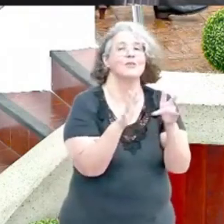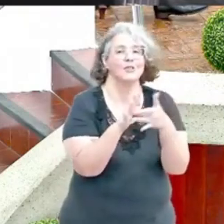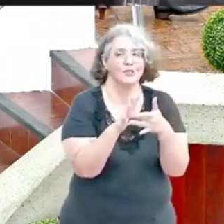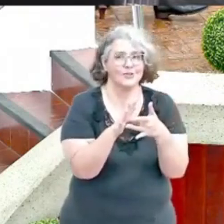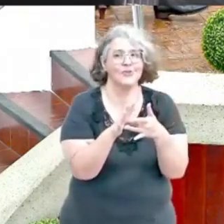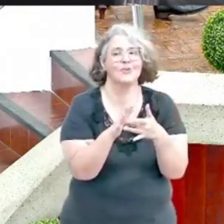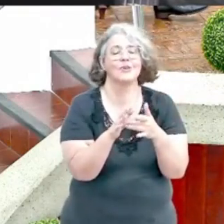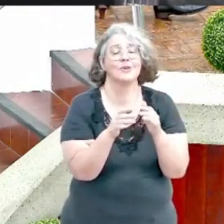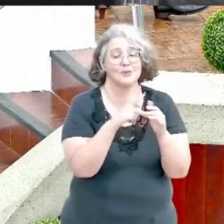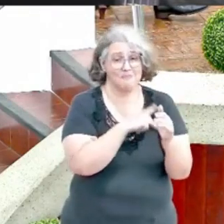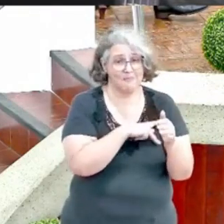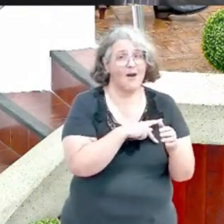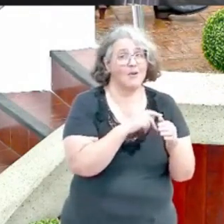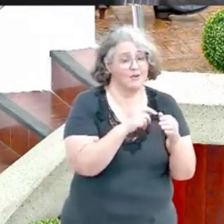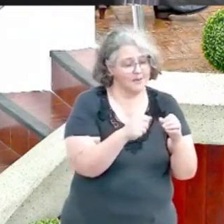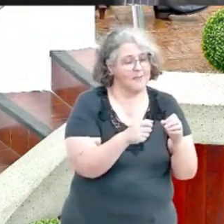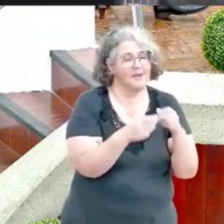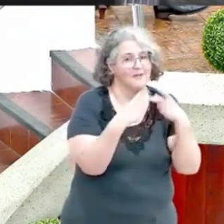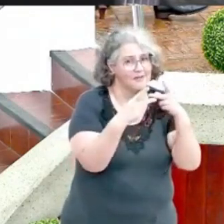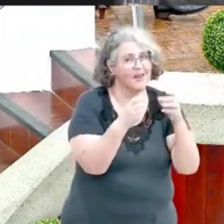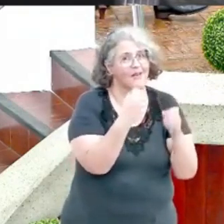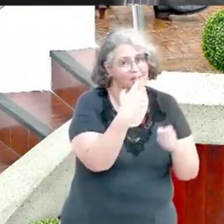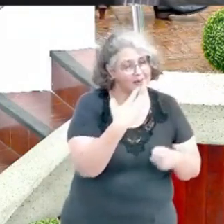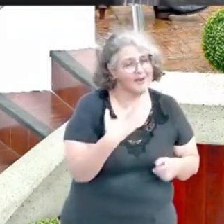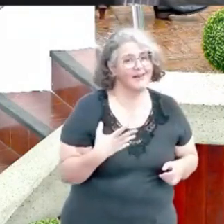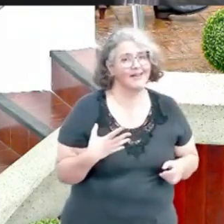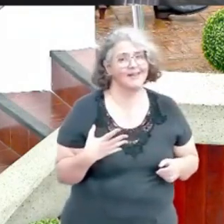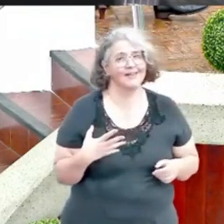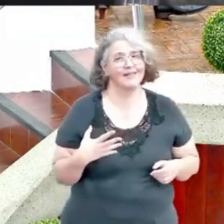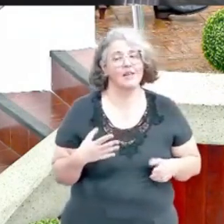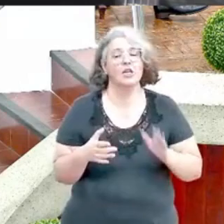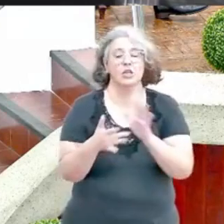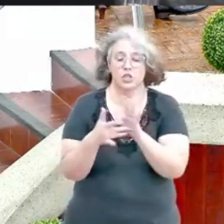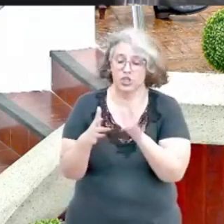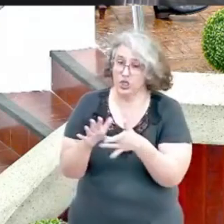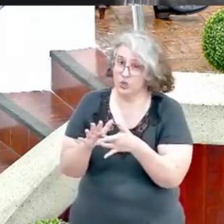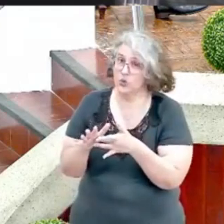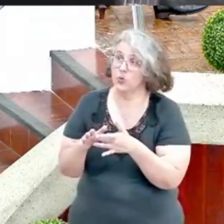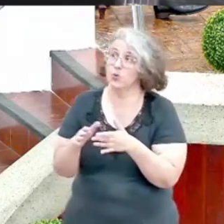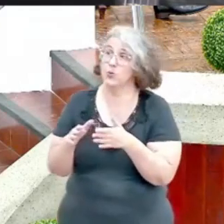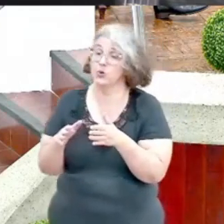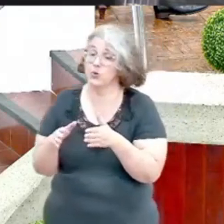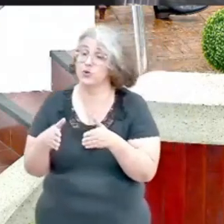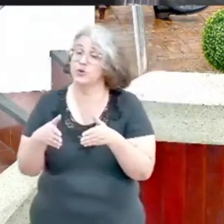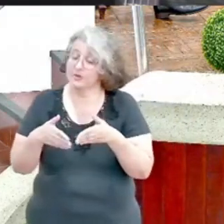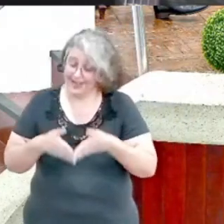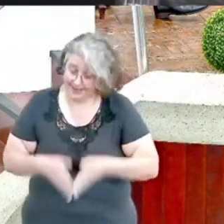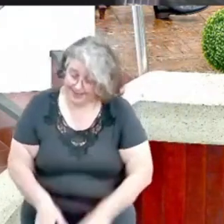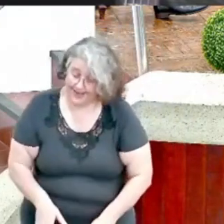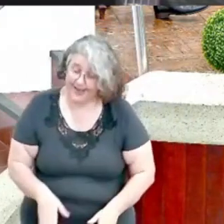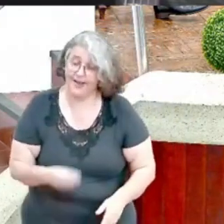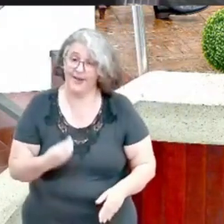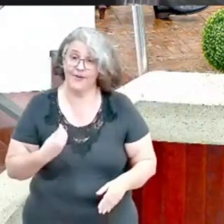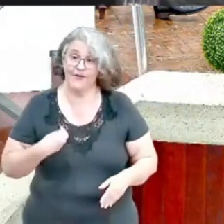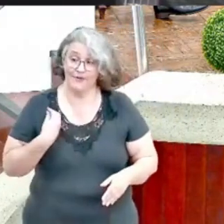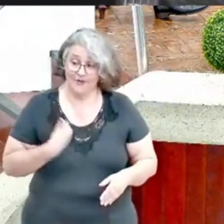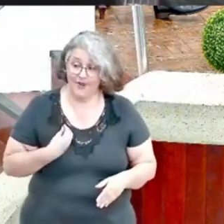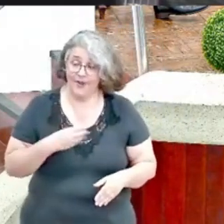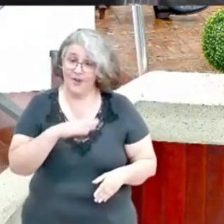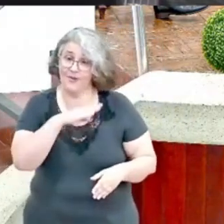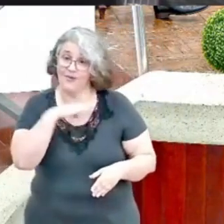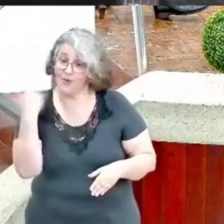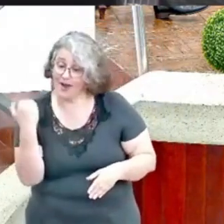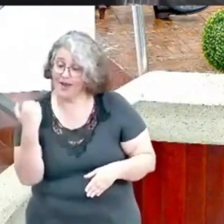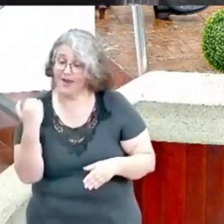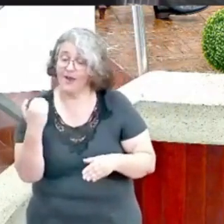maravilhosas sobre a igreja. Jesus Cristo de fato nasceu, viveu, morreu e ressuscitou pela